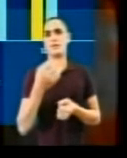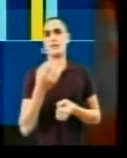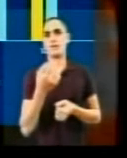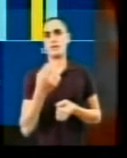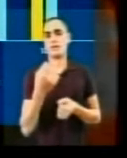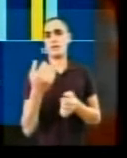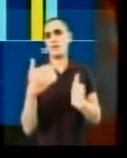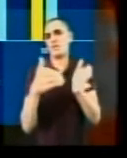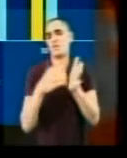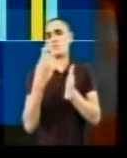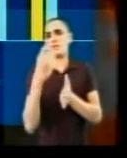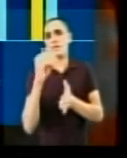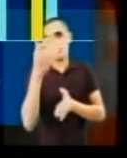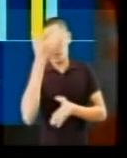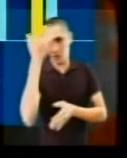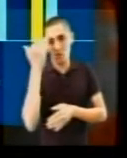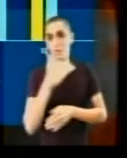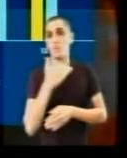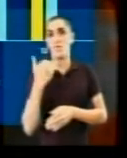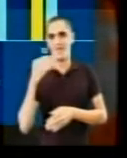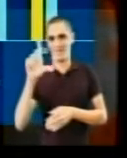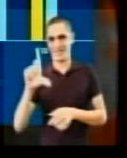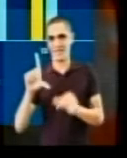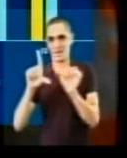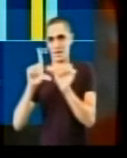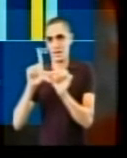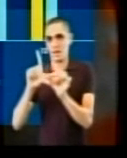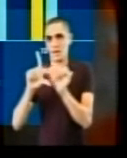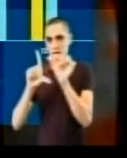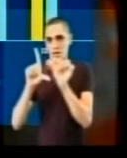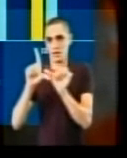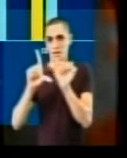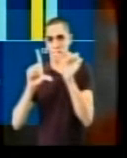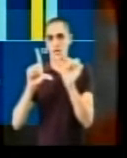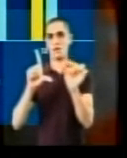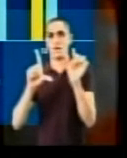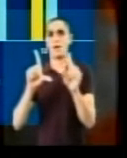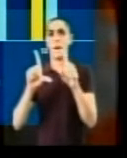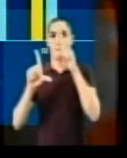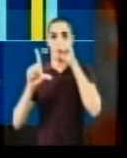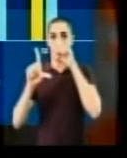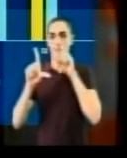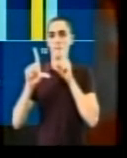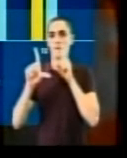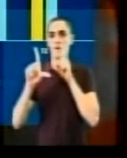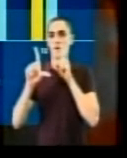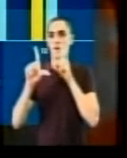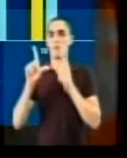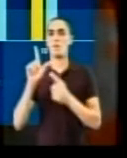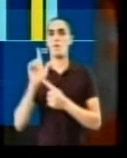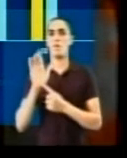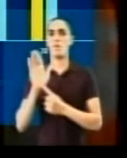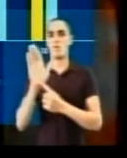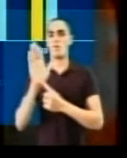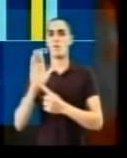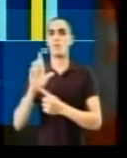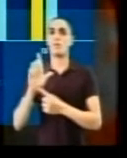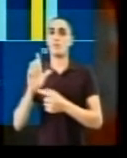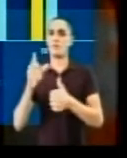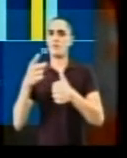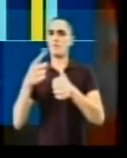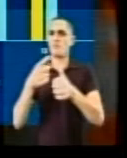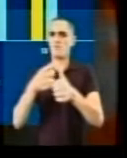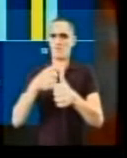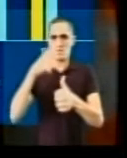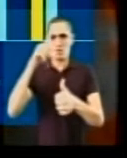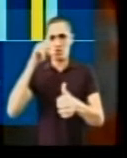amarela os dias entre o primeiro sintoma e o óbito do